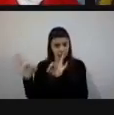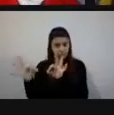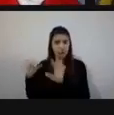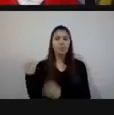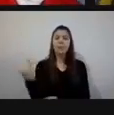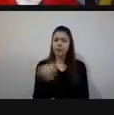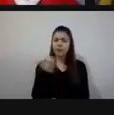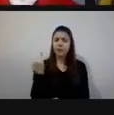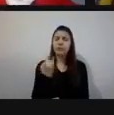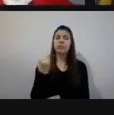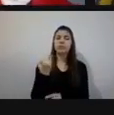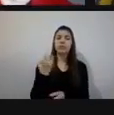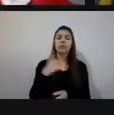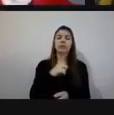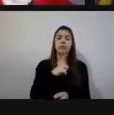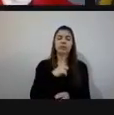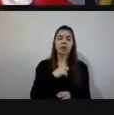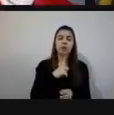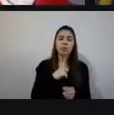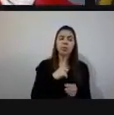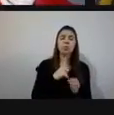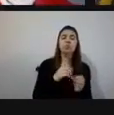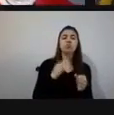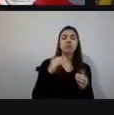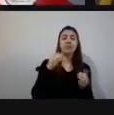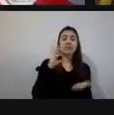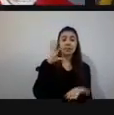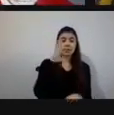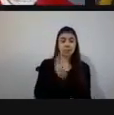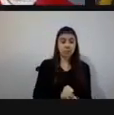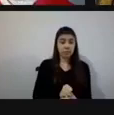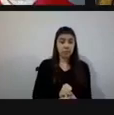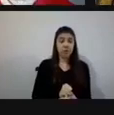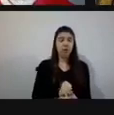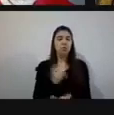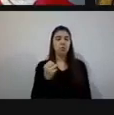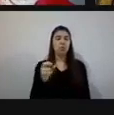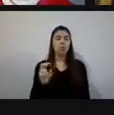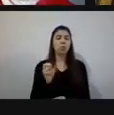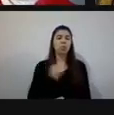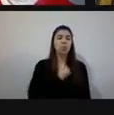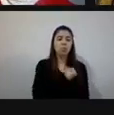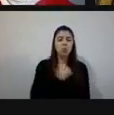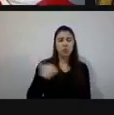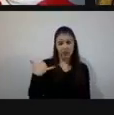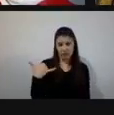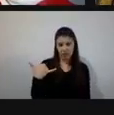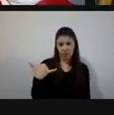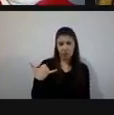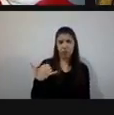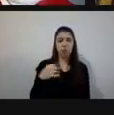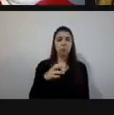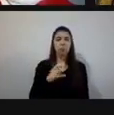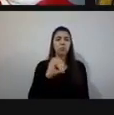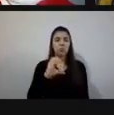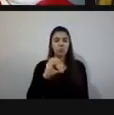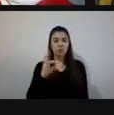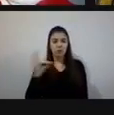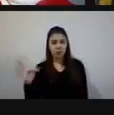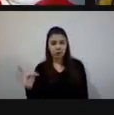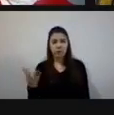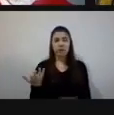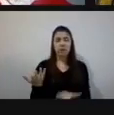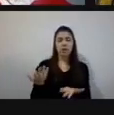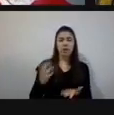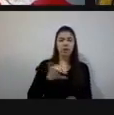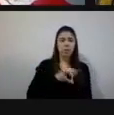conselho tutelar, sempre deixar isso salvo no celular. Algum dia, se precisar para ajudar alguém ou para pedir socorro,